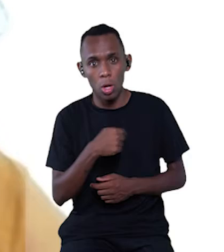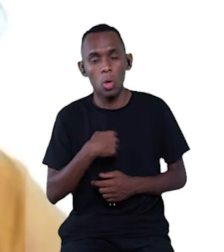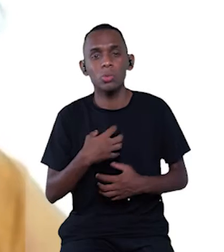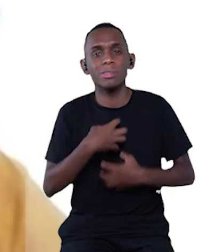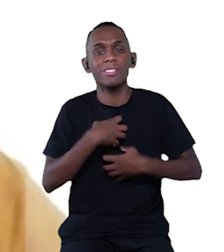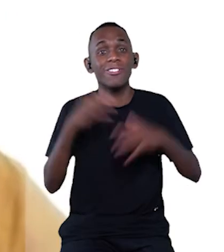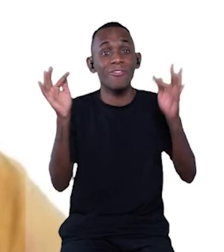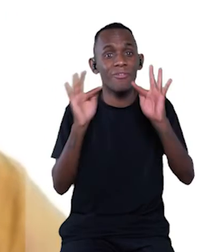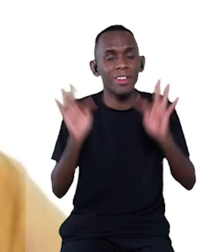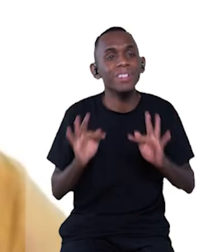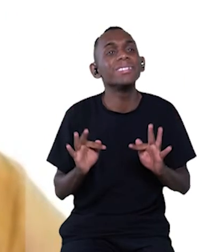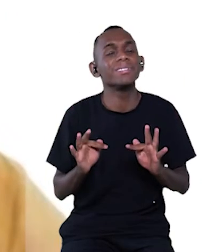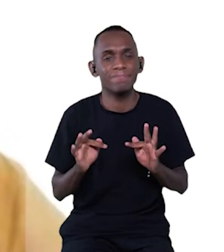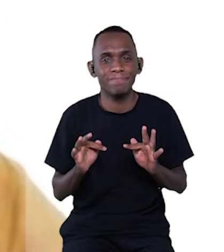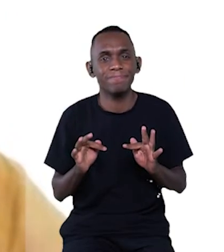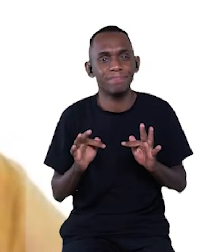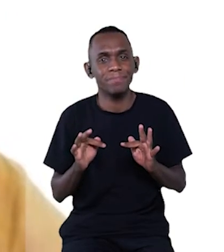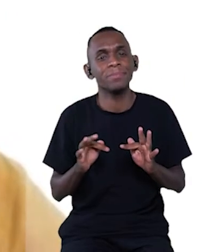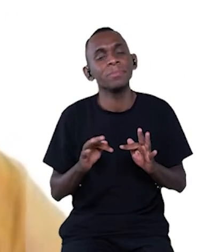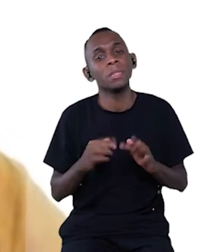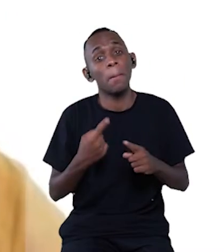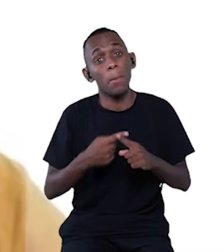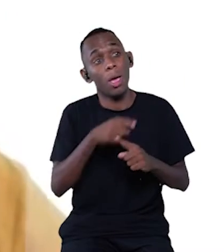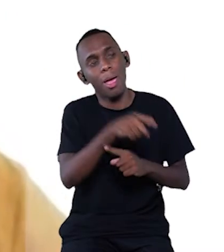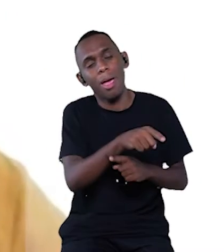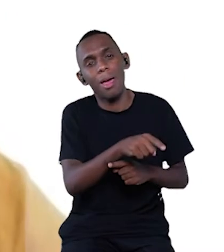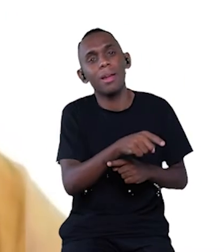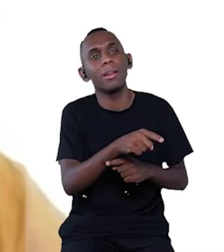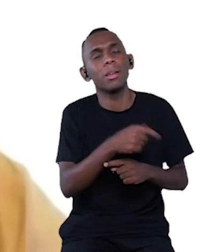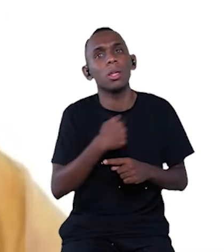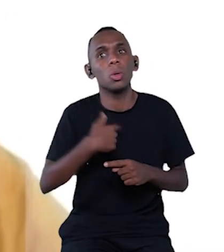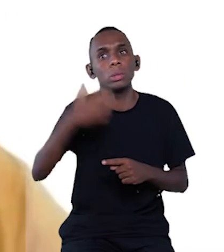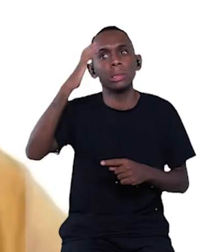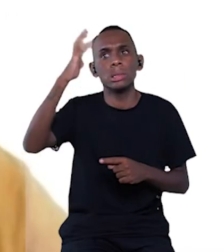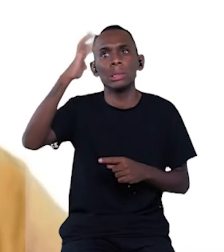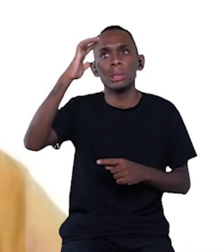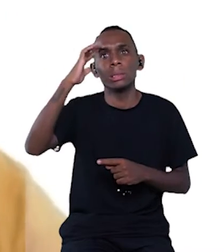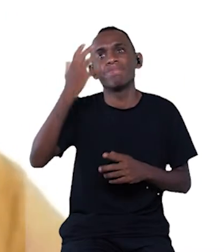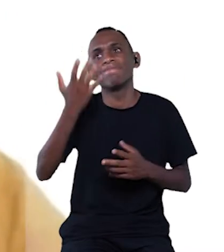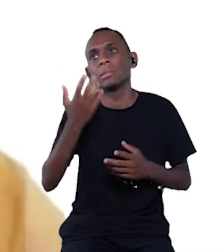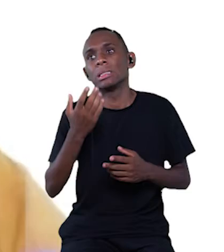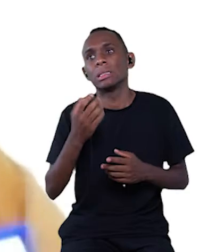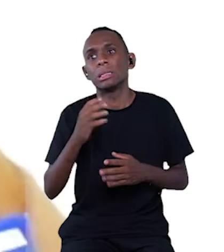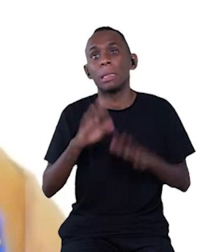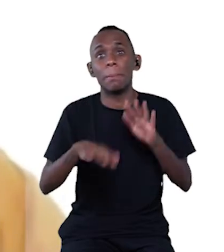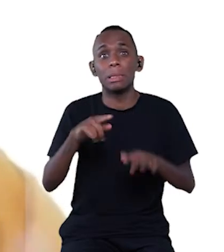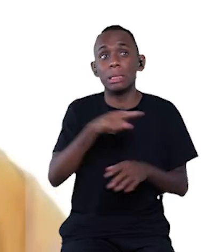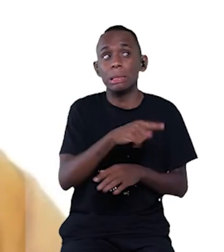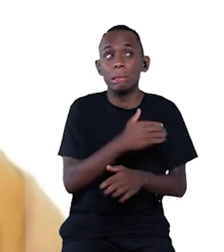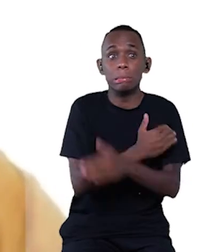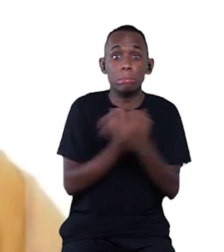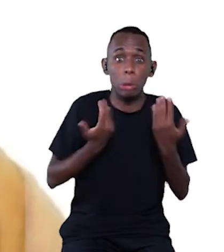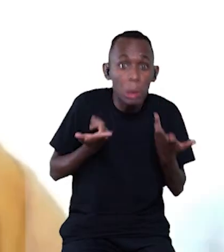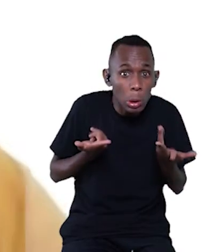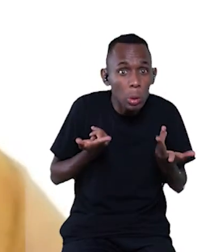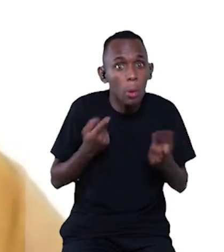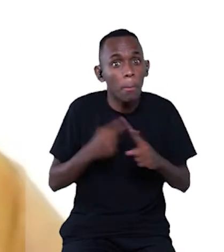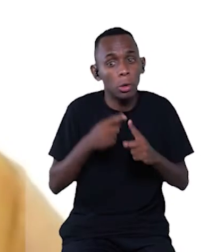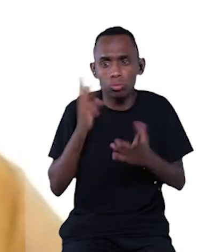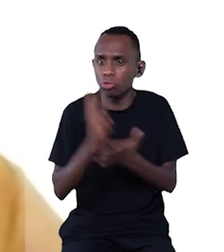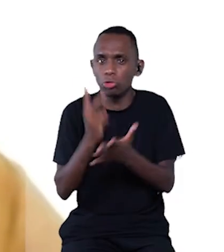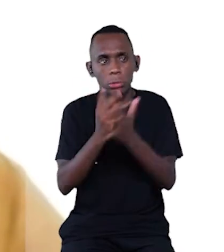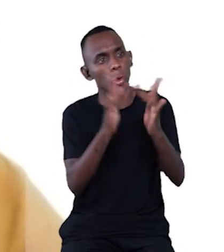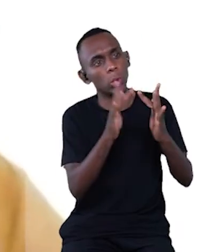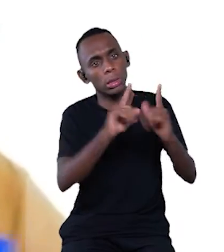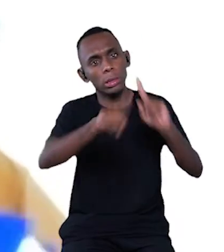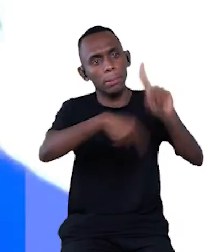mas eu fiquei muito, muito feliz por ela, porque eu cheguei a pensar, né, que poderia ter acontecido alguma coisa, porque eu sempre